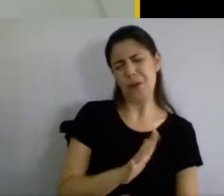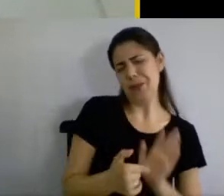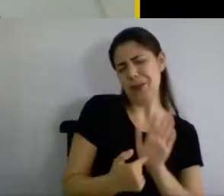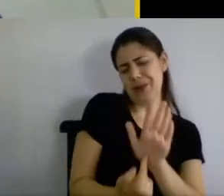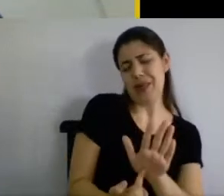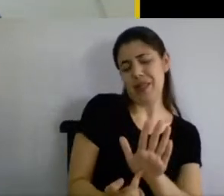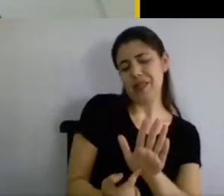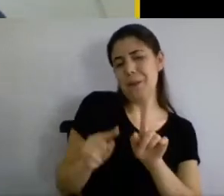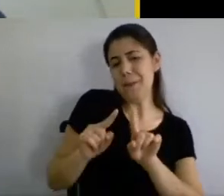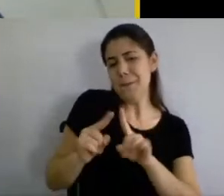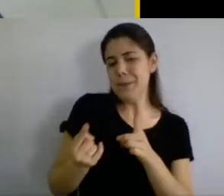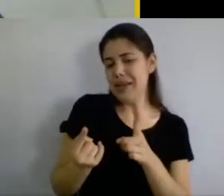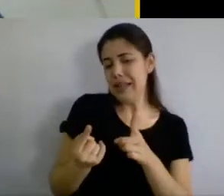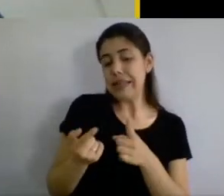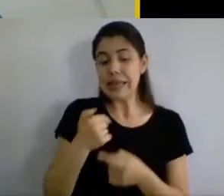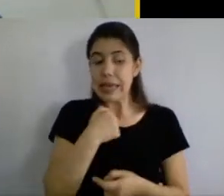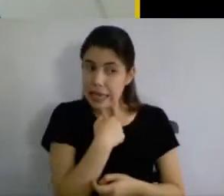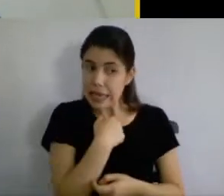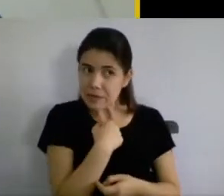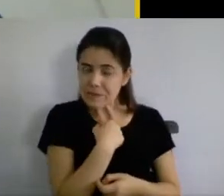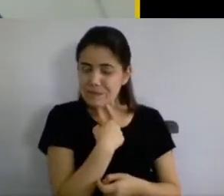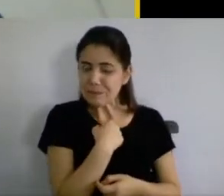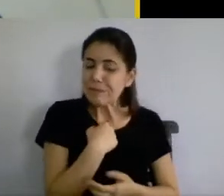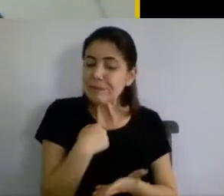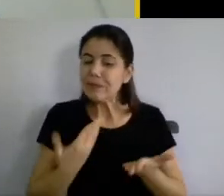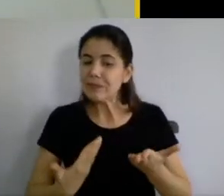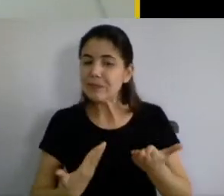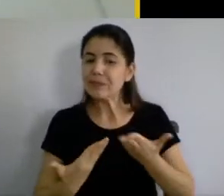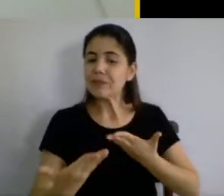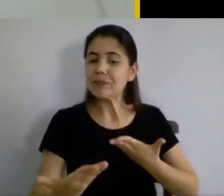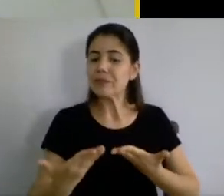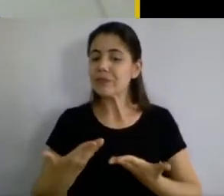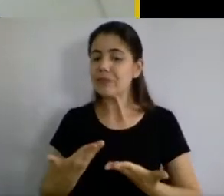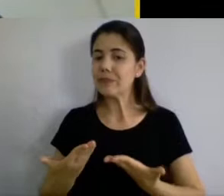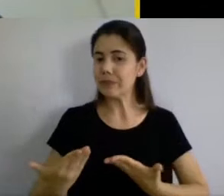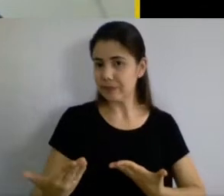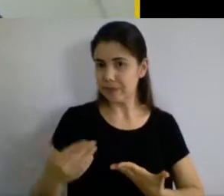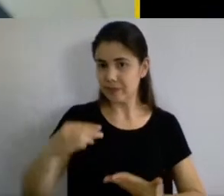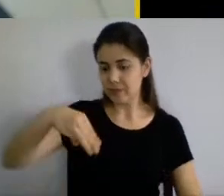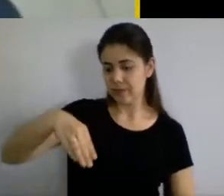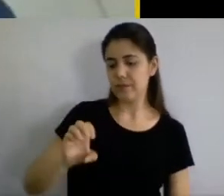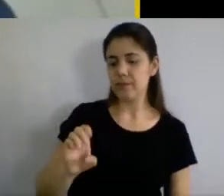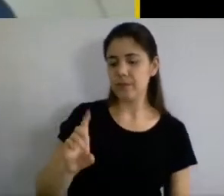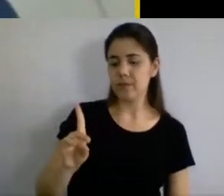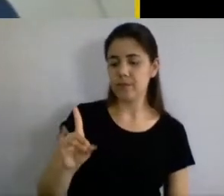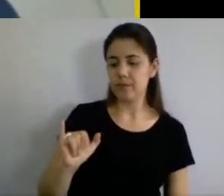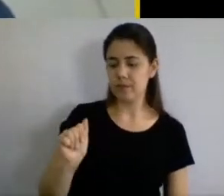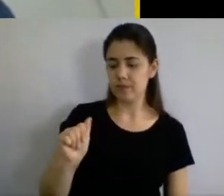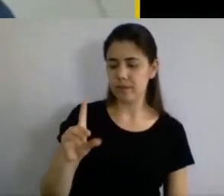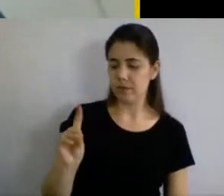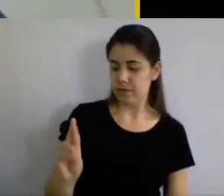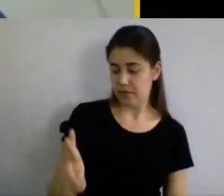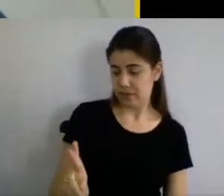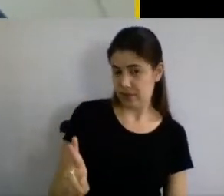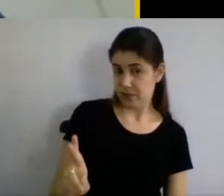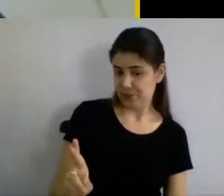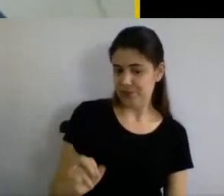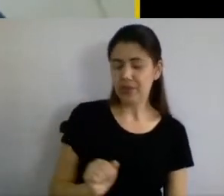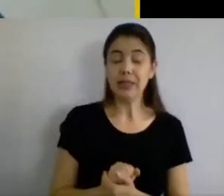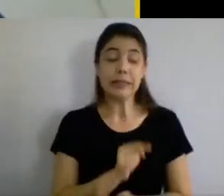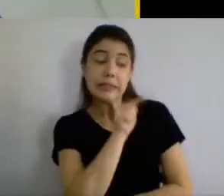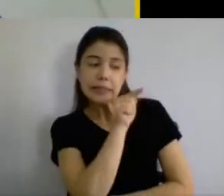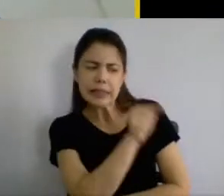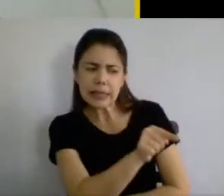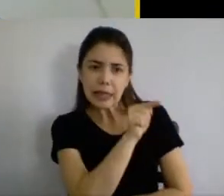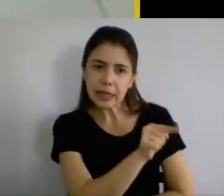Né? Assim, lembro, para quem não sabe, não conhece, que o professor Hansen é professor titular aposentado